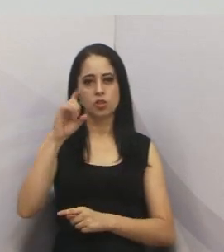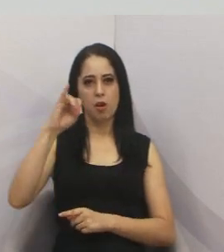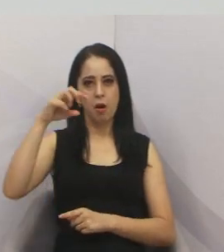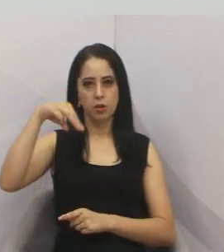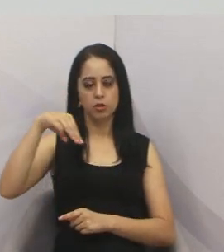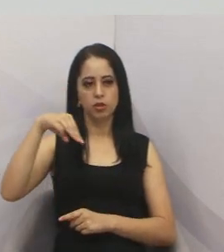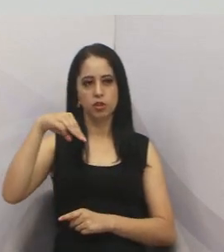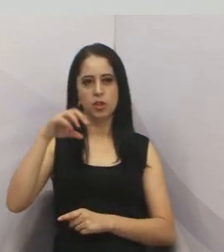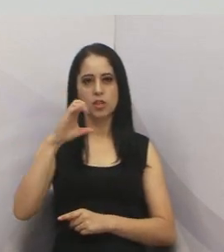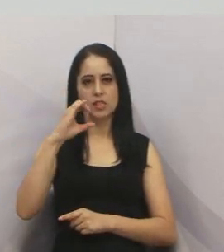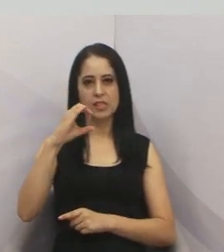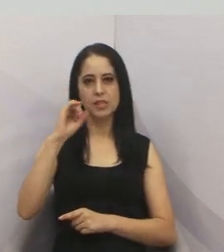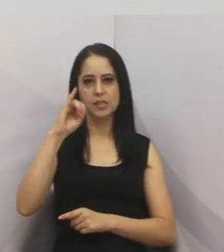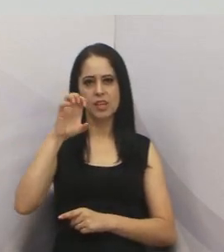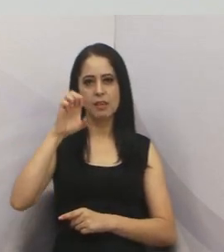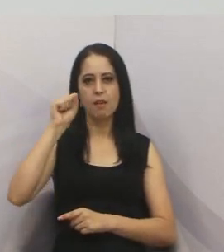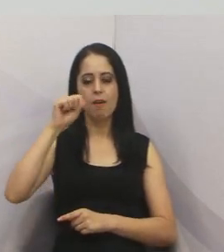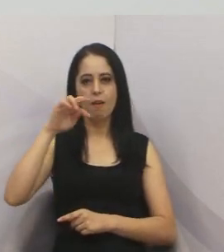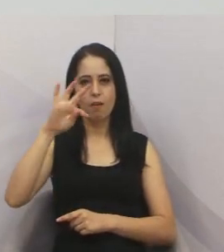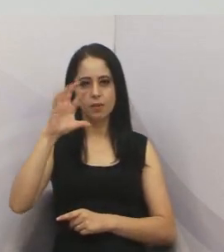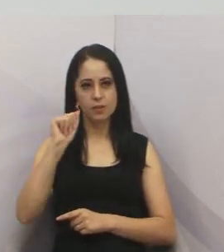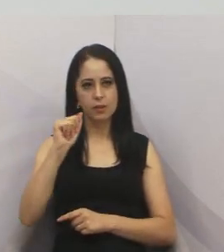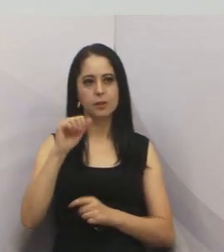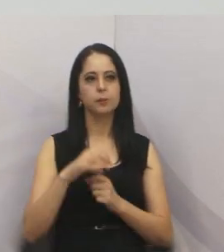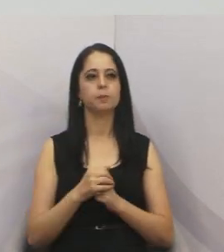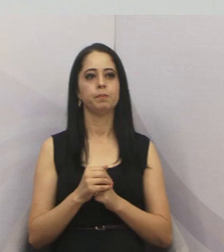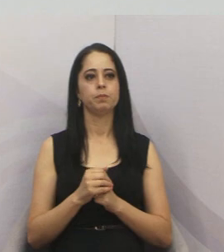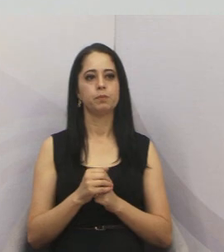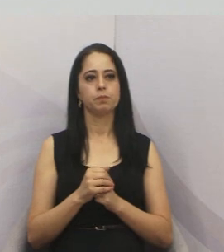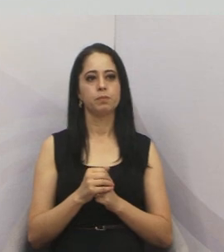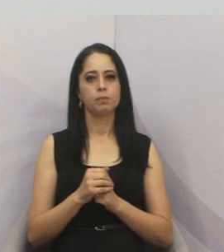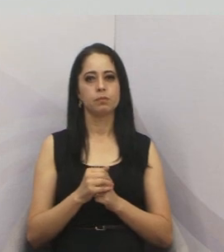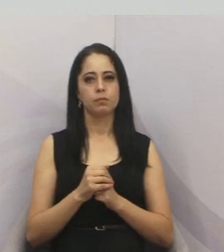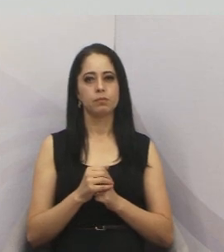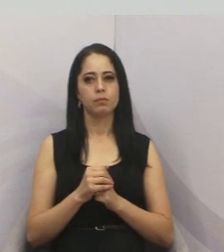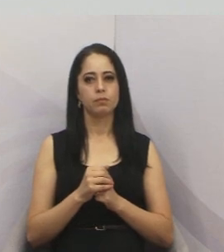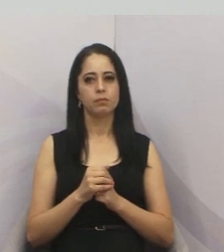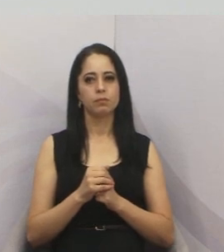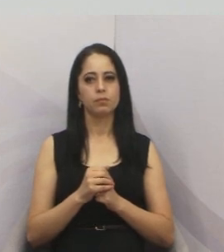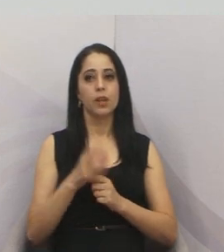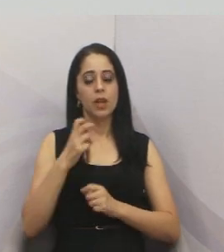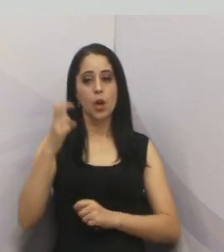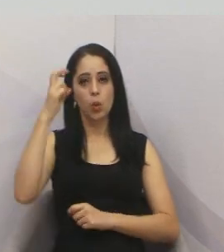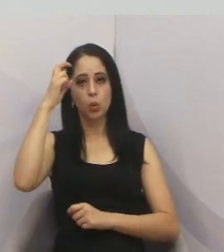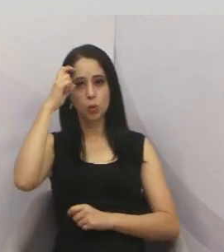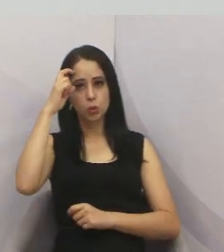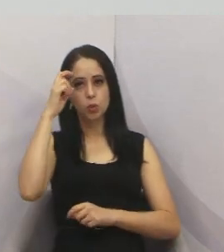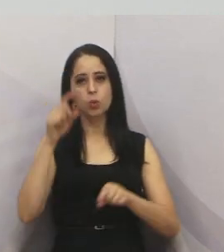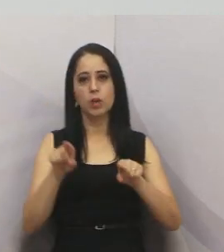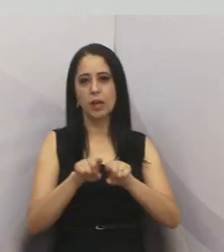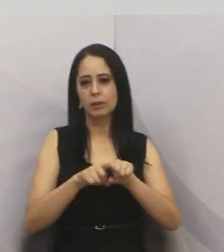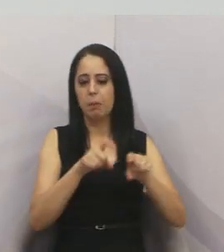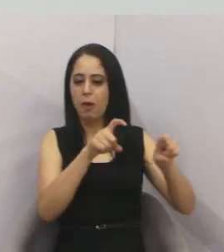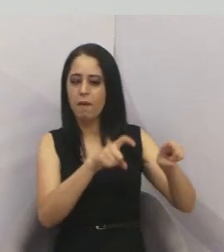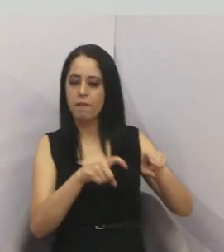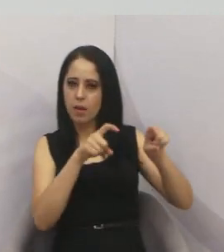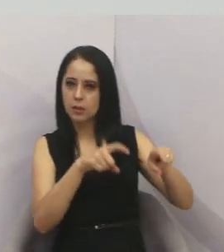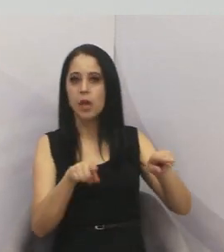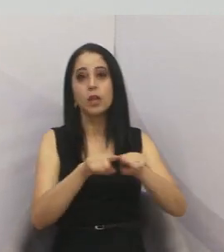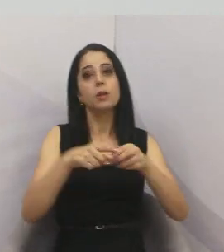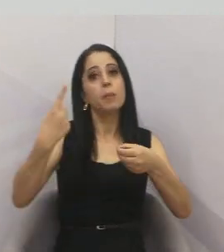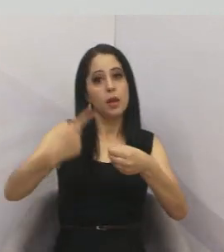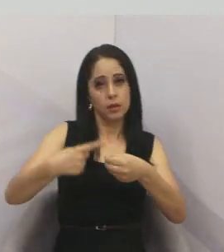Cultura no Morro, Núcleo de Alfabetização Ecológica, Permacultura e Agroecológica Urbana